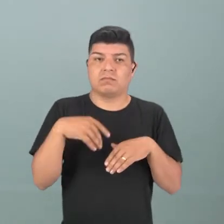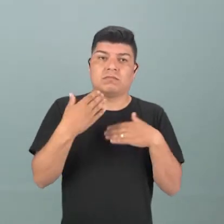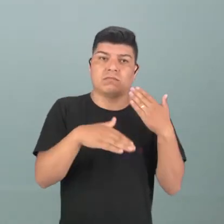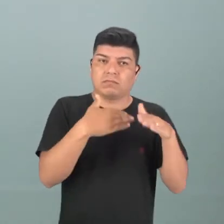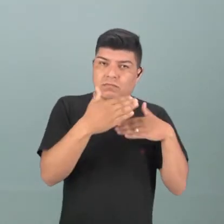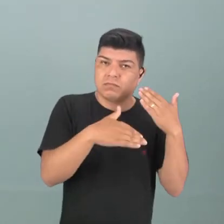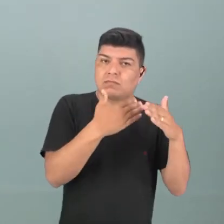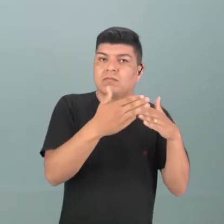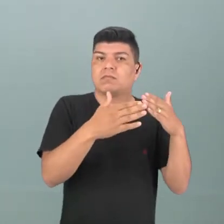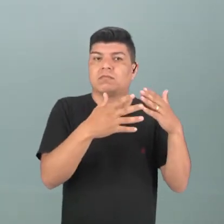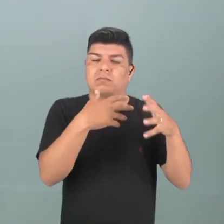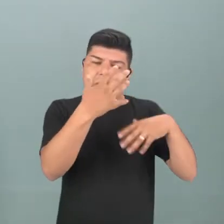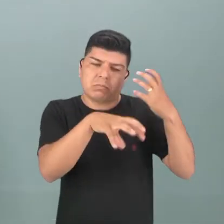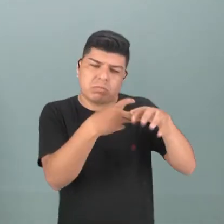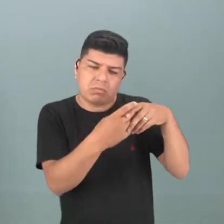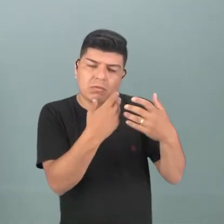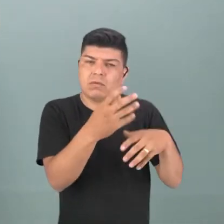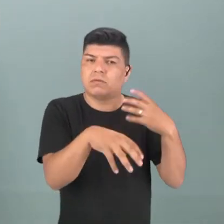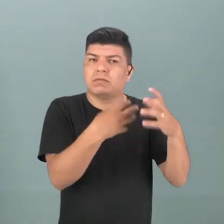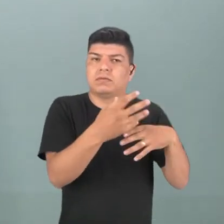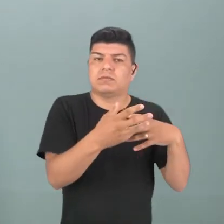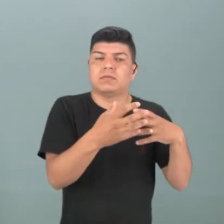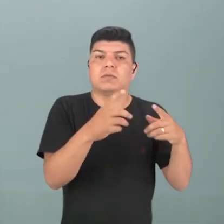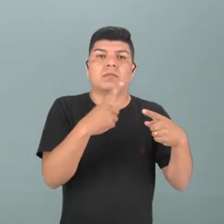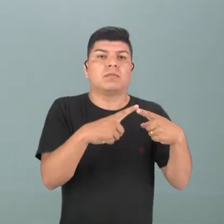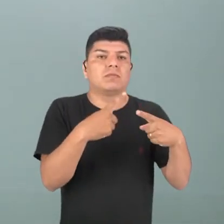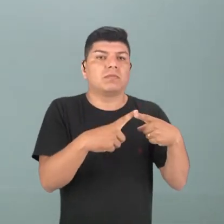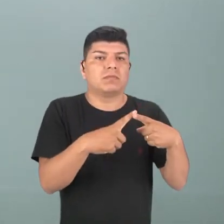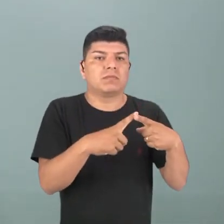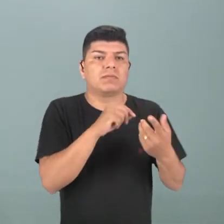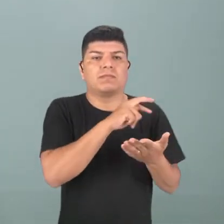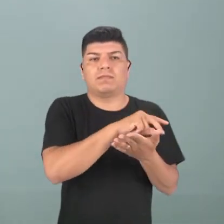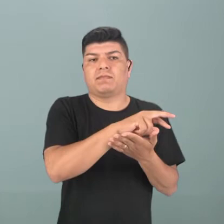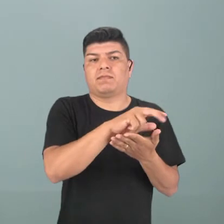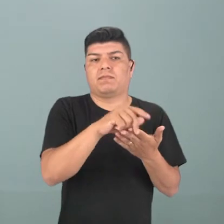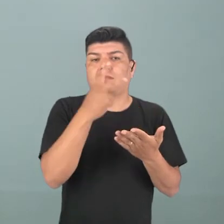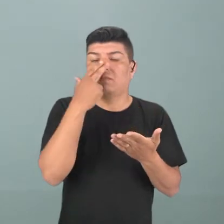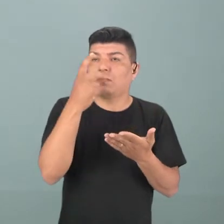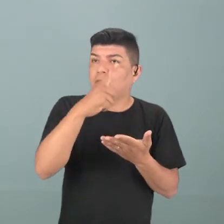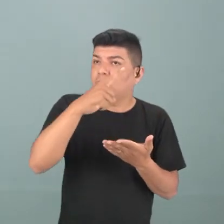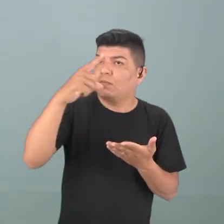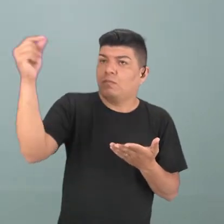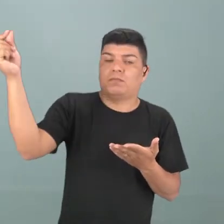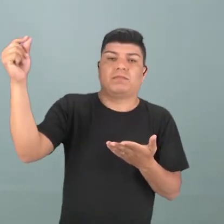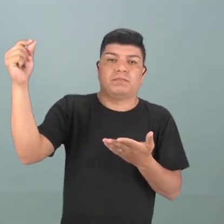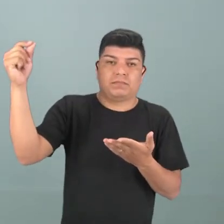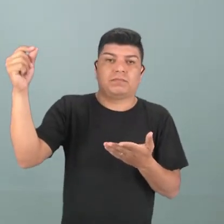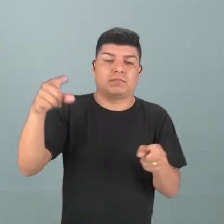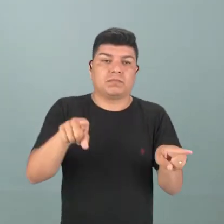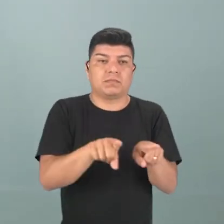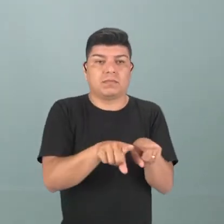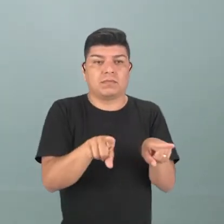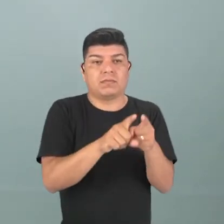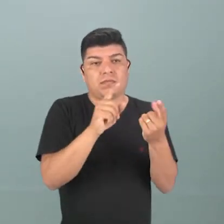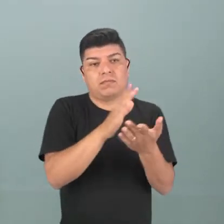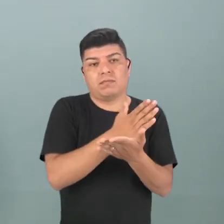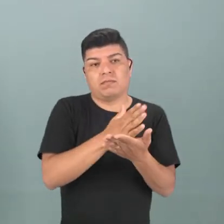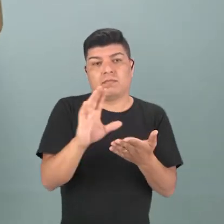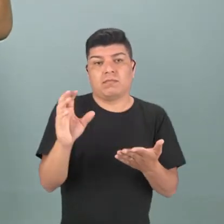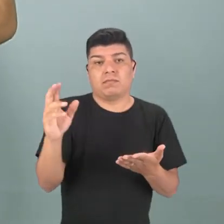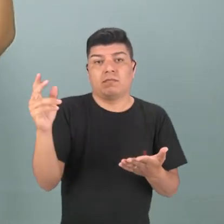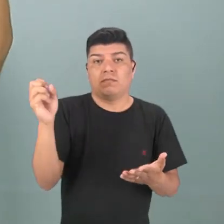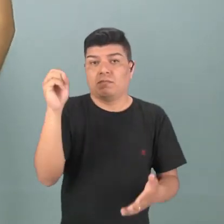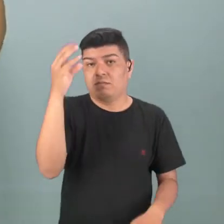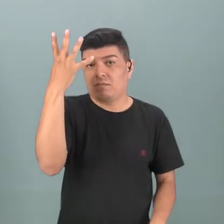crescimento desordenado deu-se por quê? Porque muitos foram saindo. E também em algumas situações,